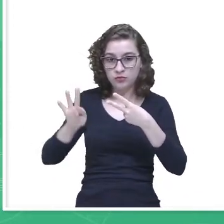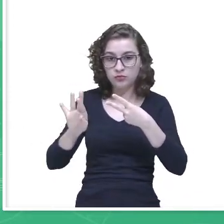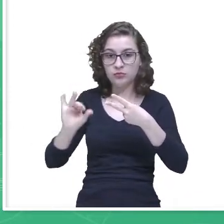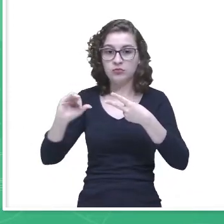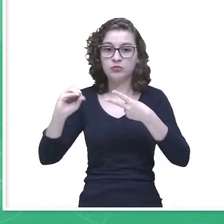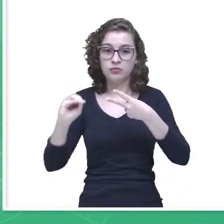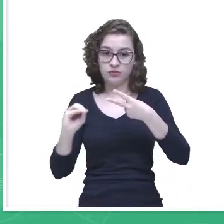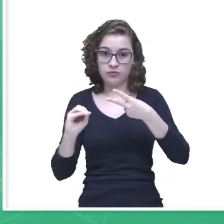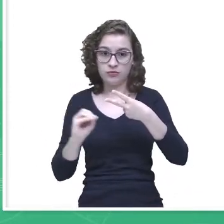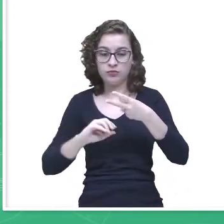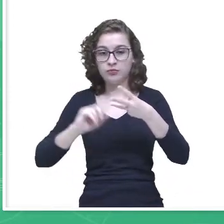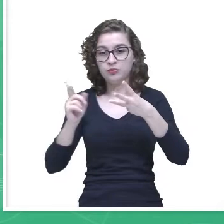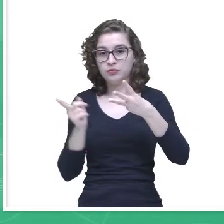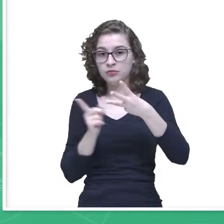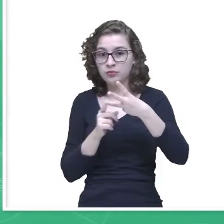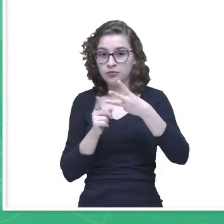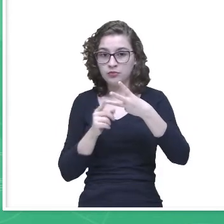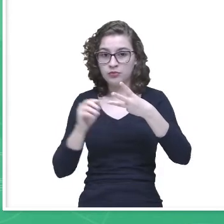e outros maiores,